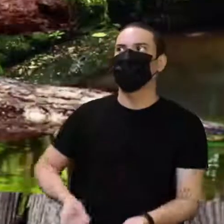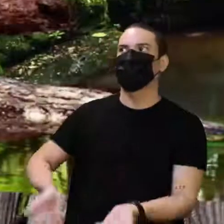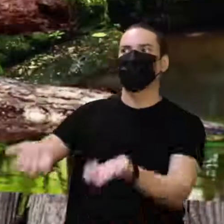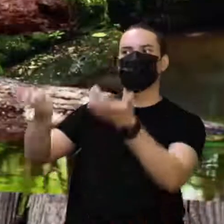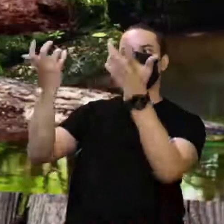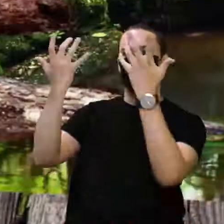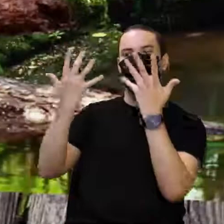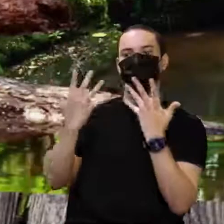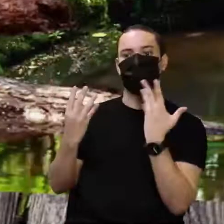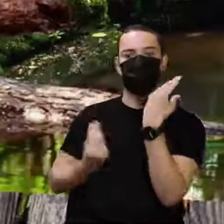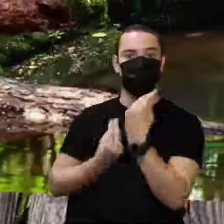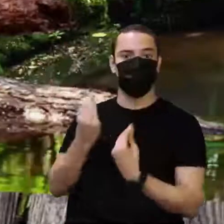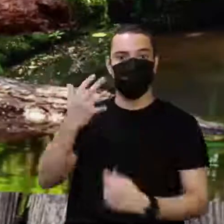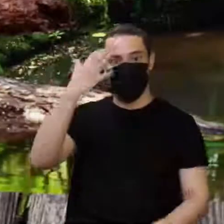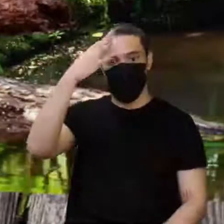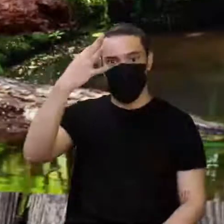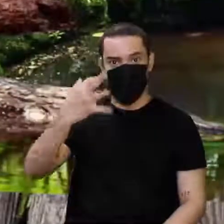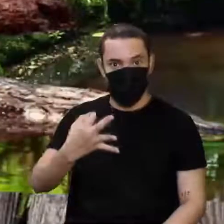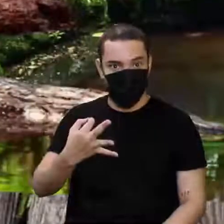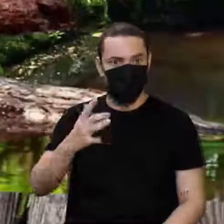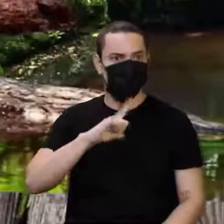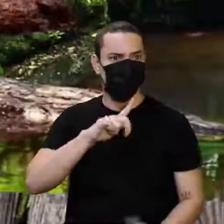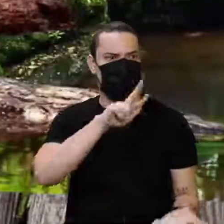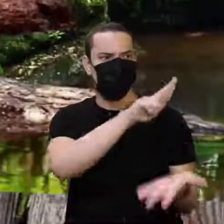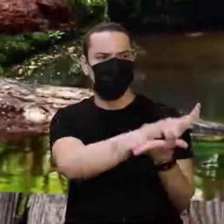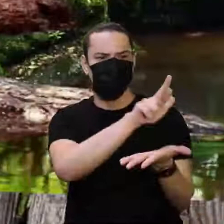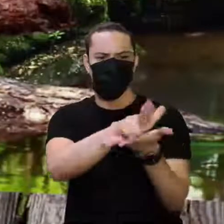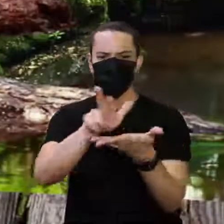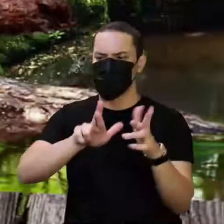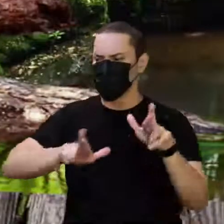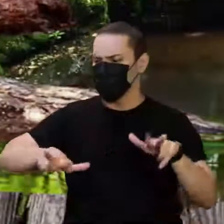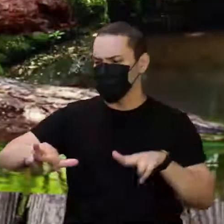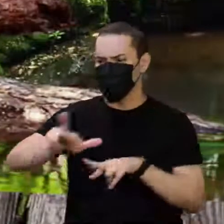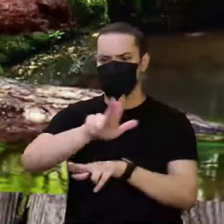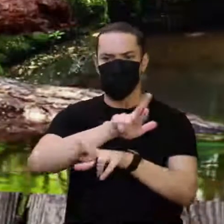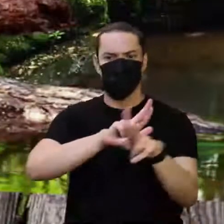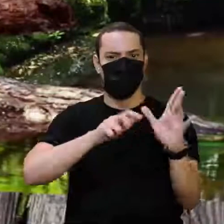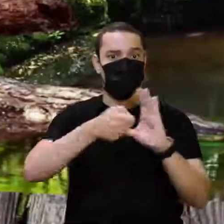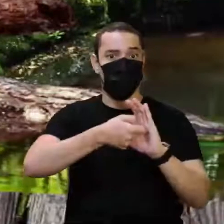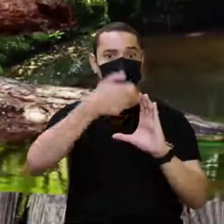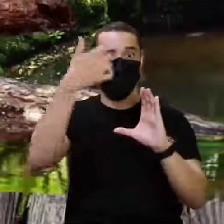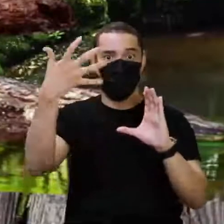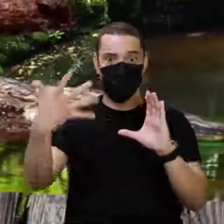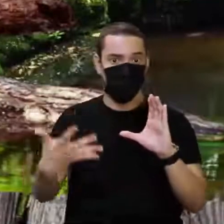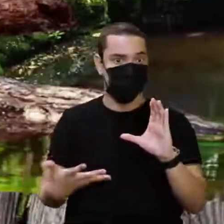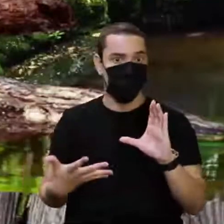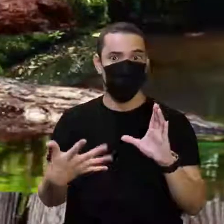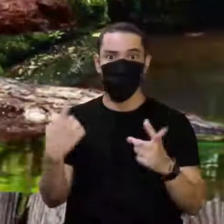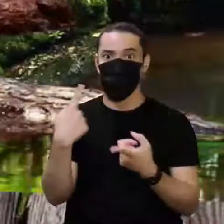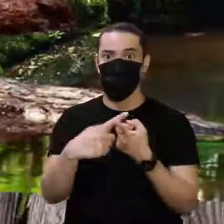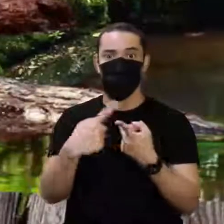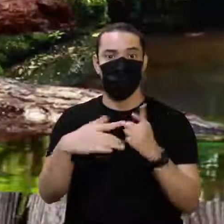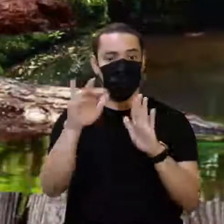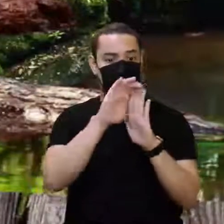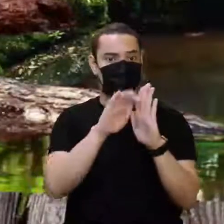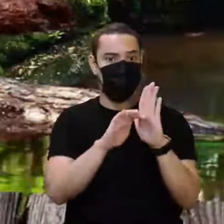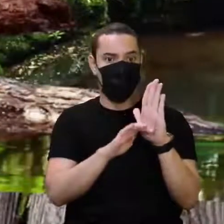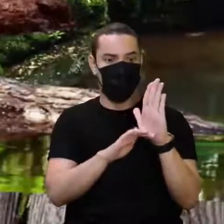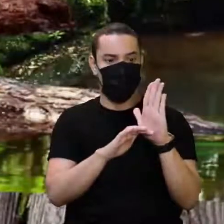como foi a sua compreensão para tantas diferenças, para características que, ao longo do